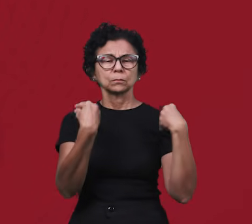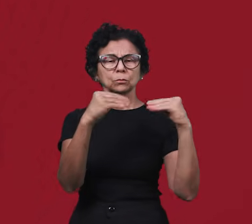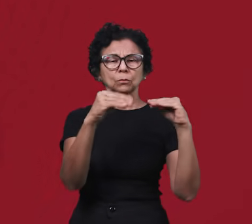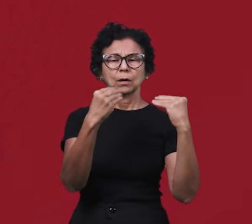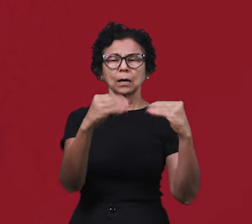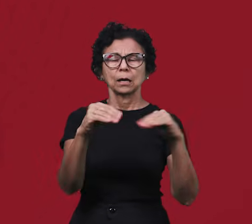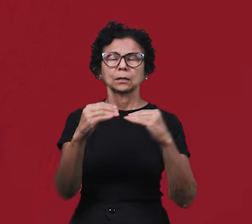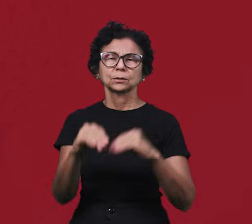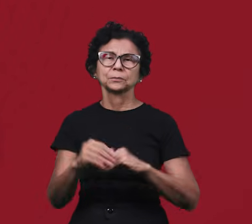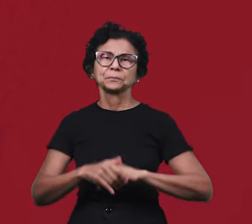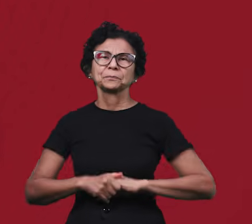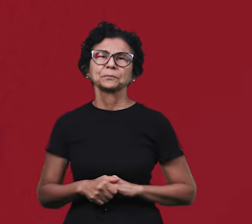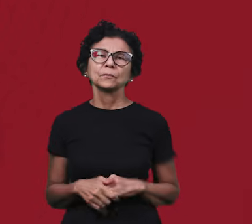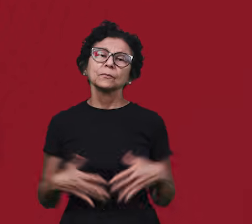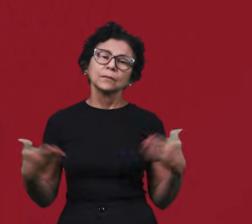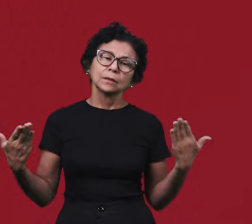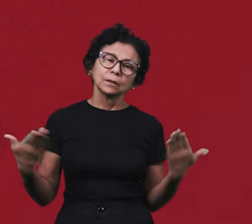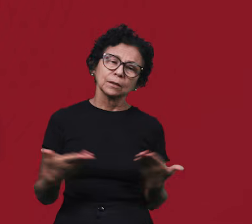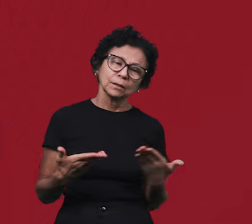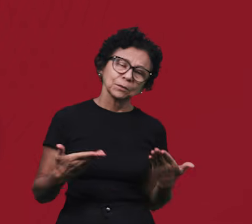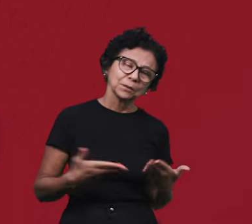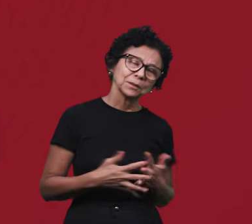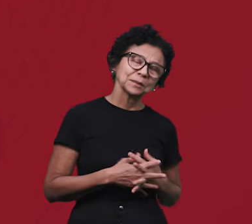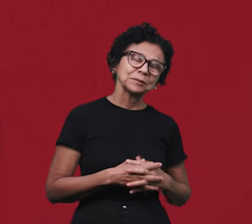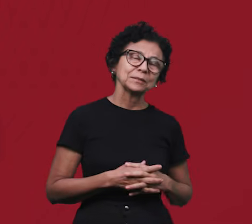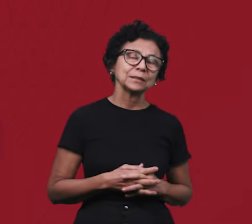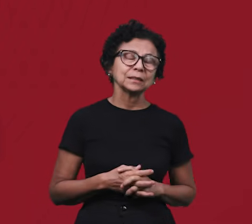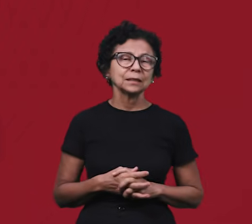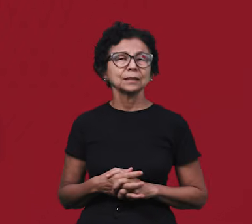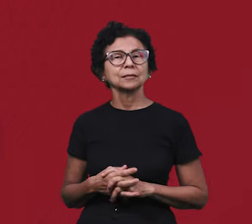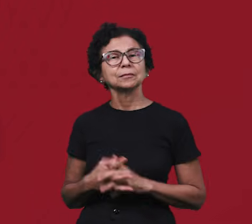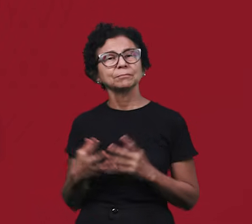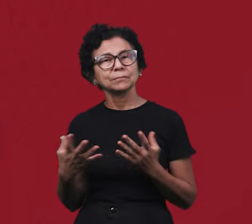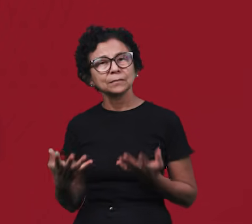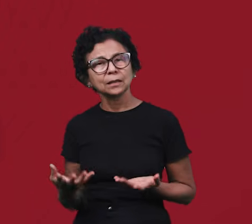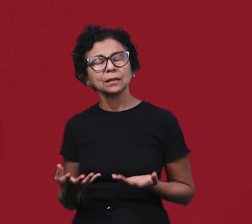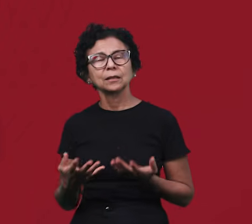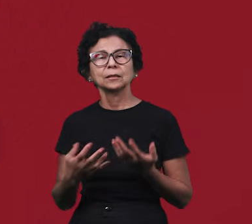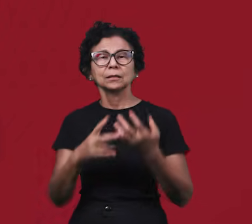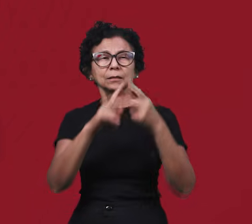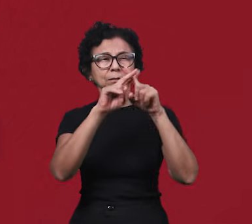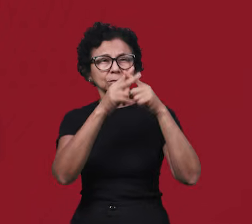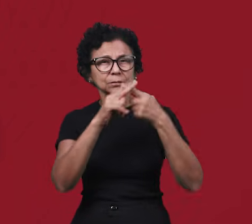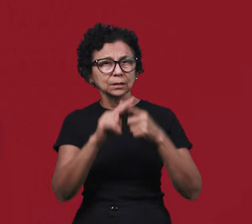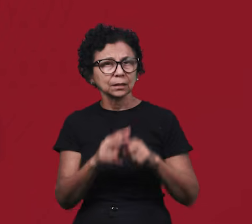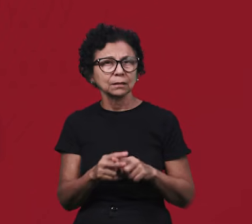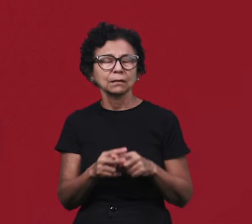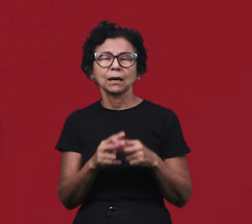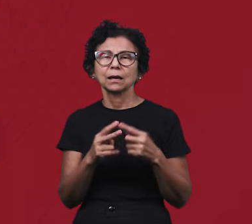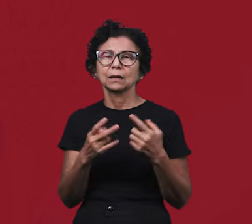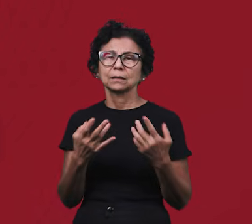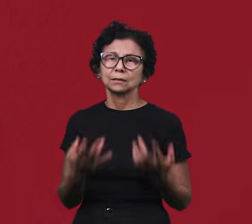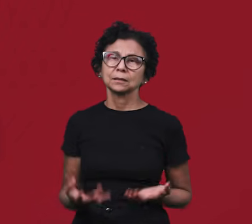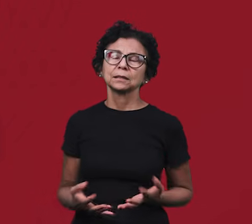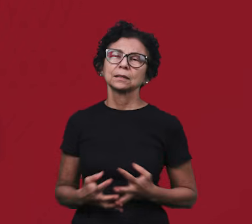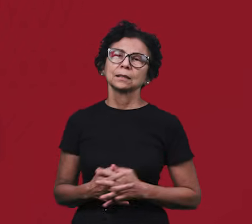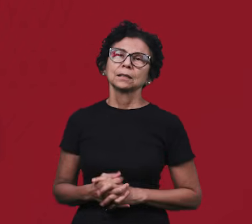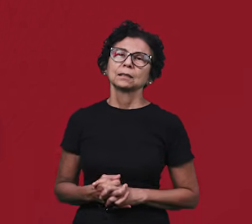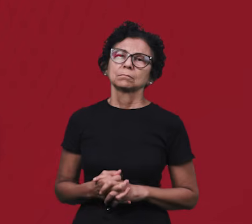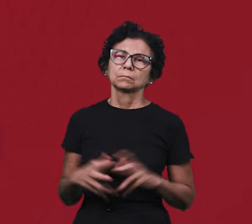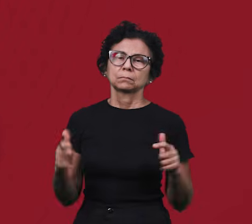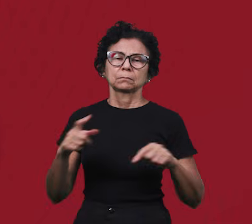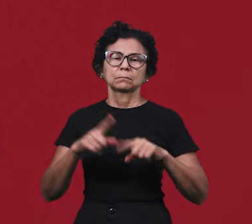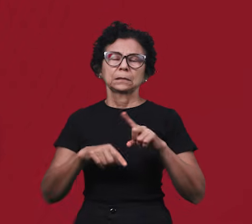e nós estamos caminhando agora para este final, né? Que é a reparação, daquilo que